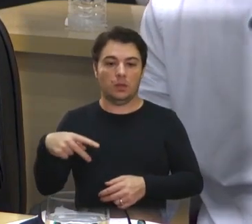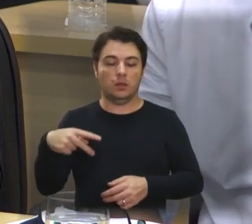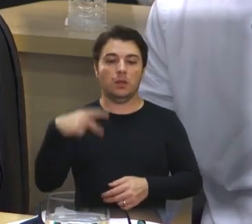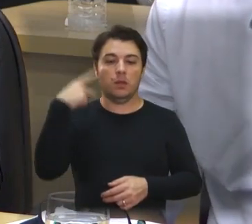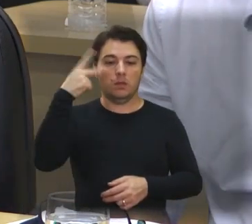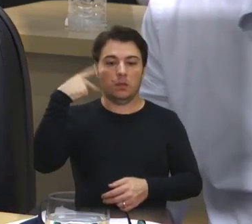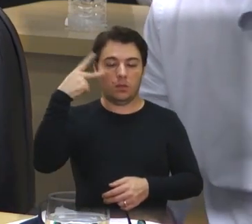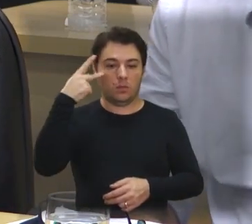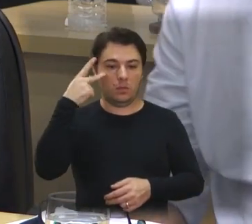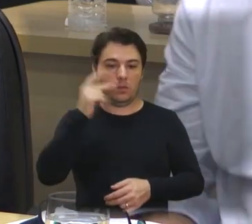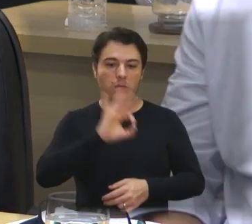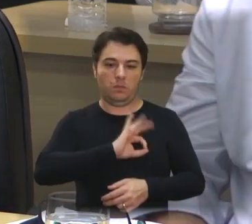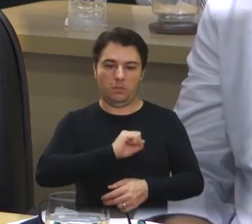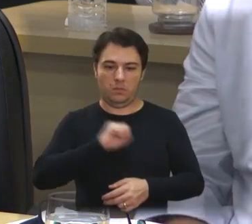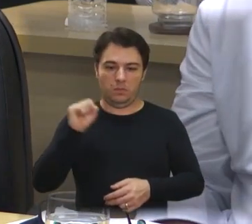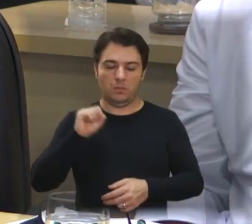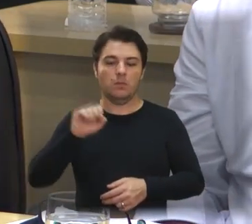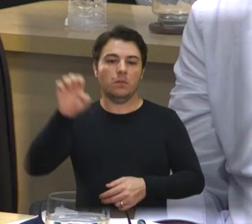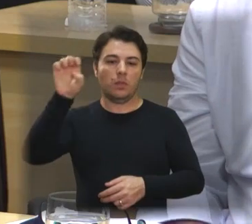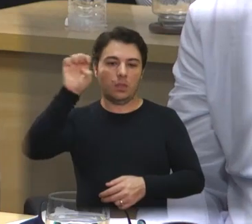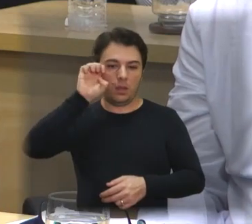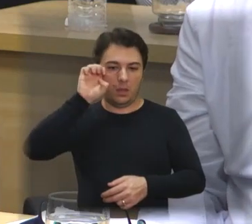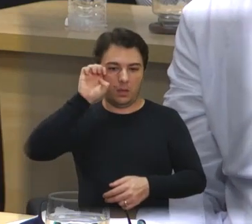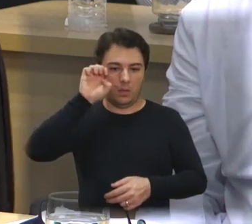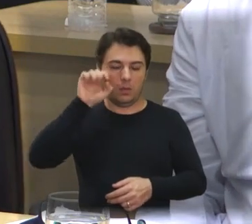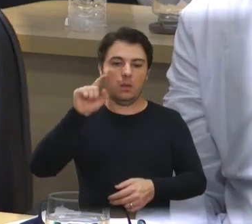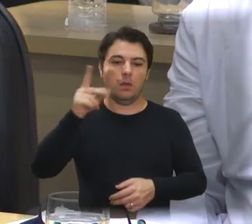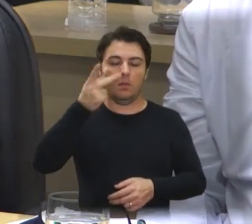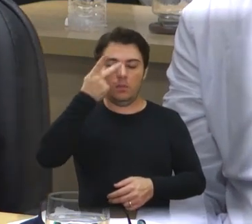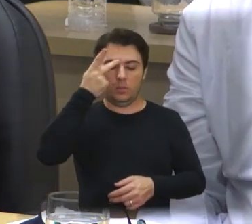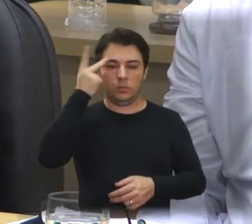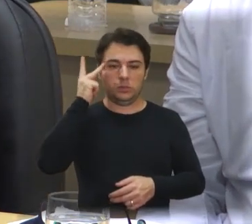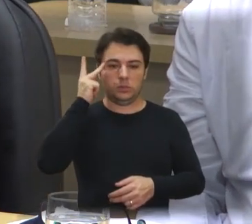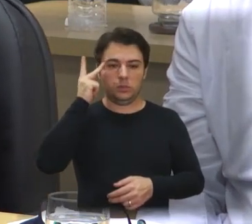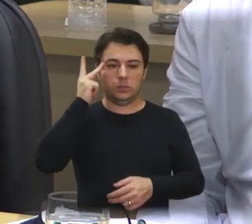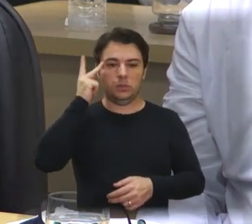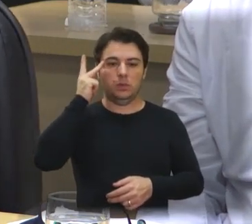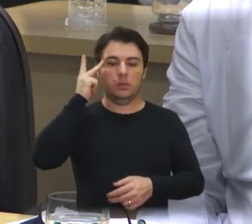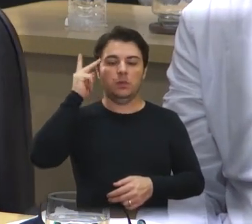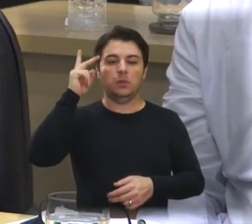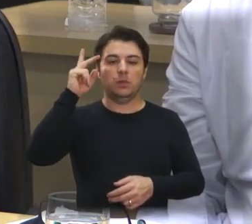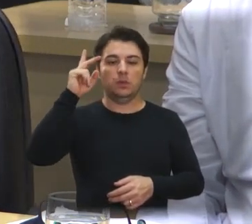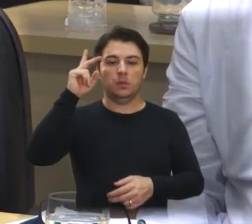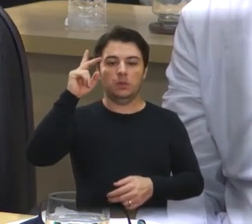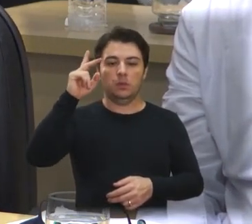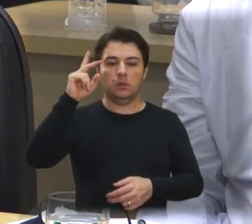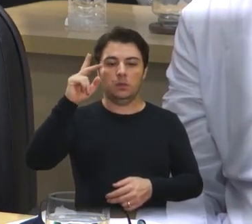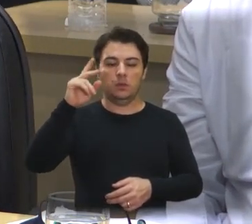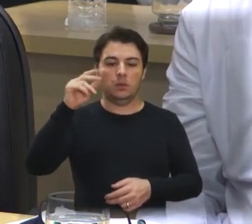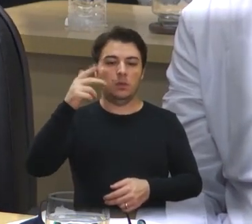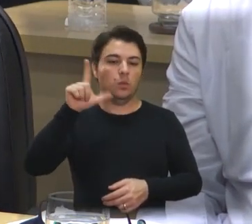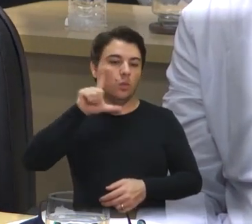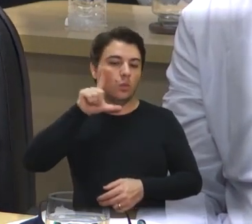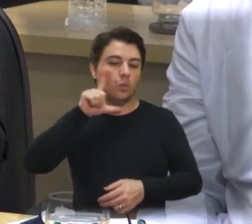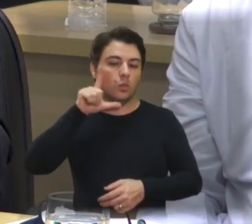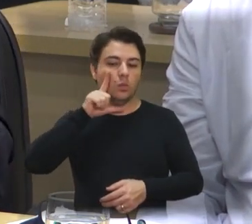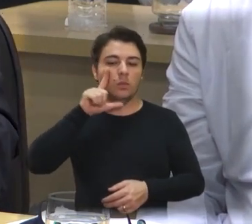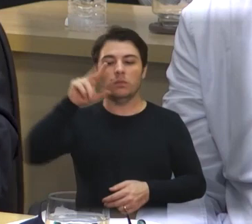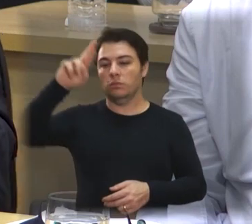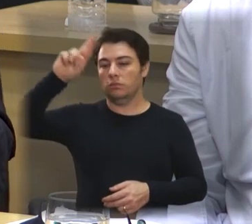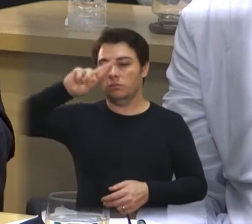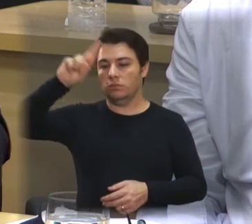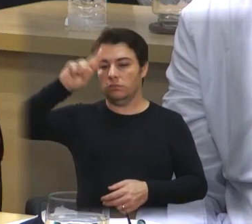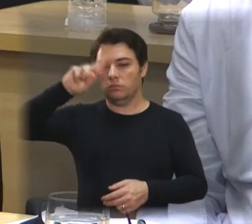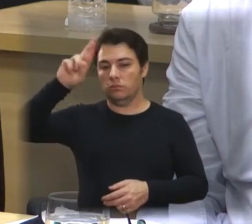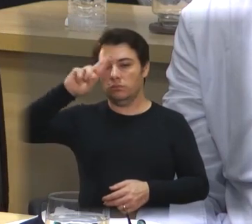Vereador trade Santana vereador Edson Lopes Vereador José Carlos porsani Vereador secretário Lucas Greco